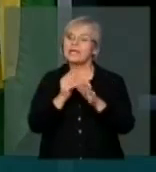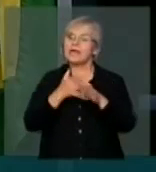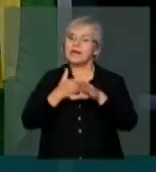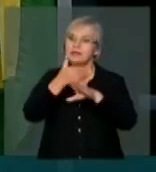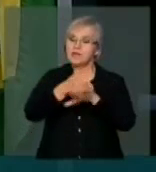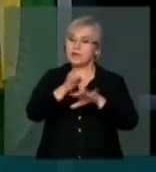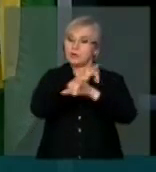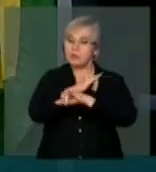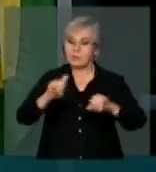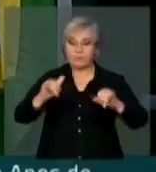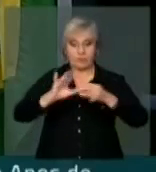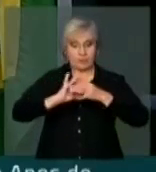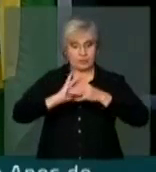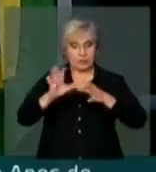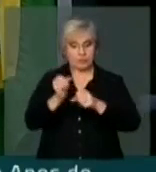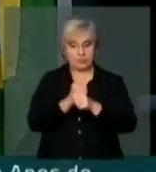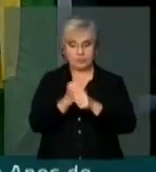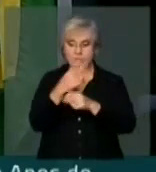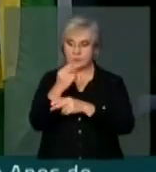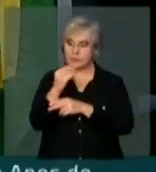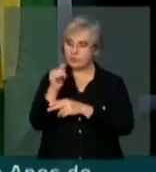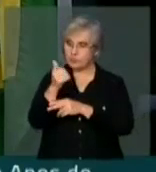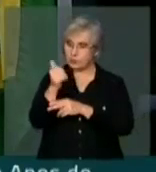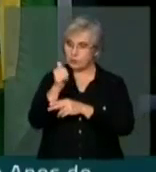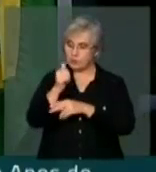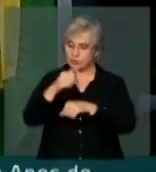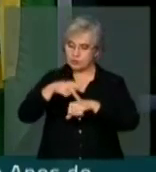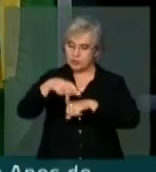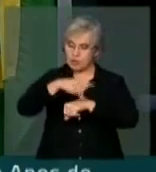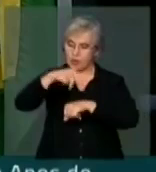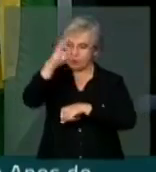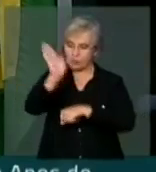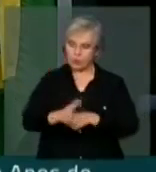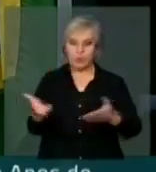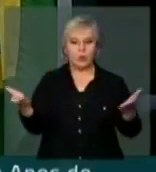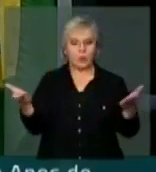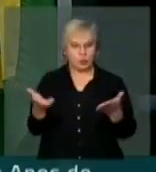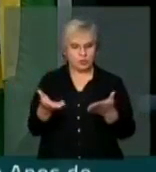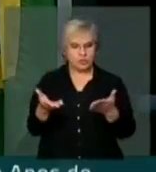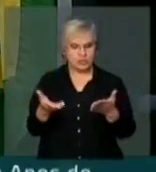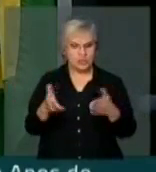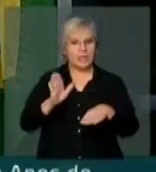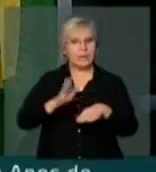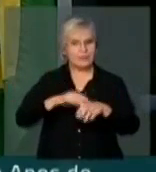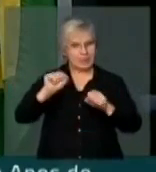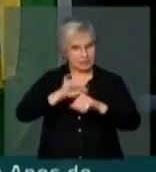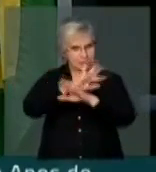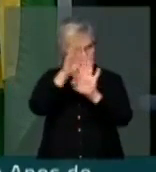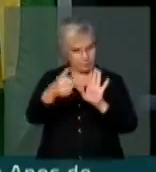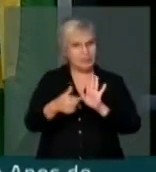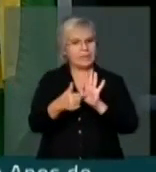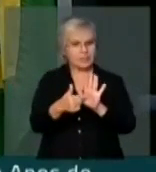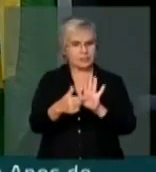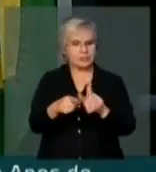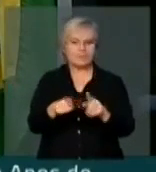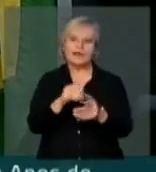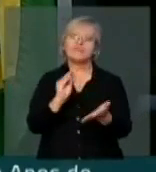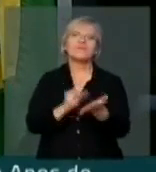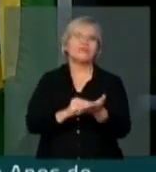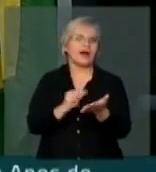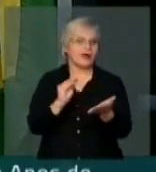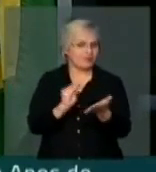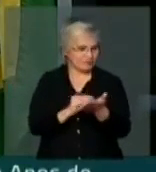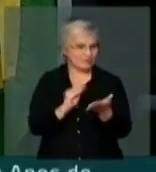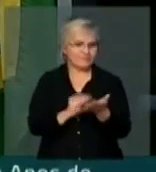Informação de 2011, o Estado brasileiro é hoje muito menos opaco do que outrora, mas ainda falta